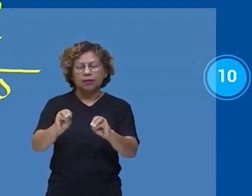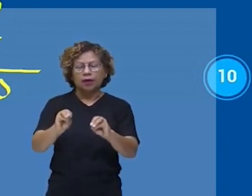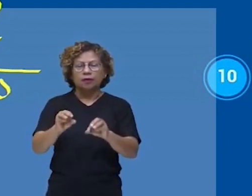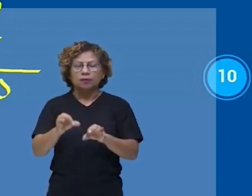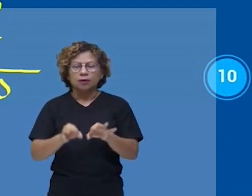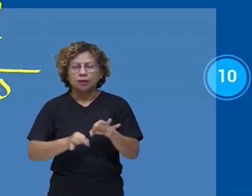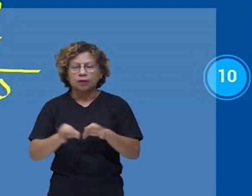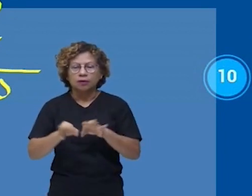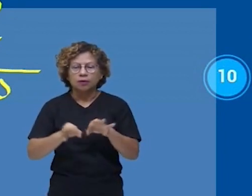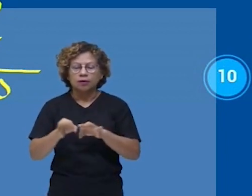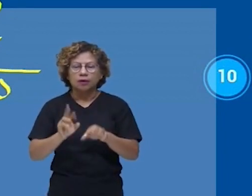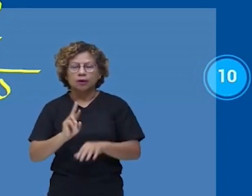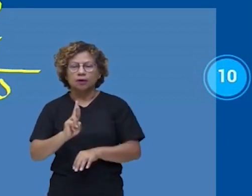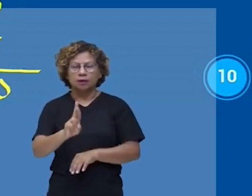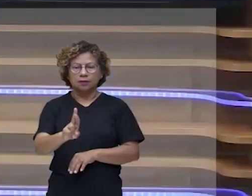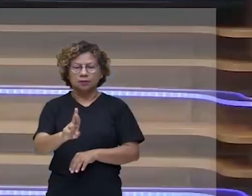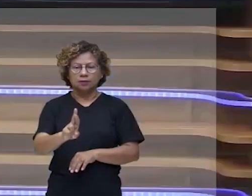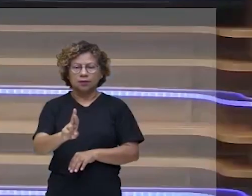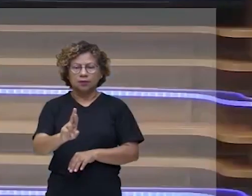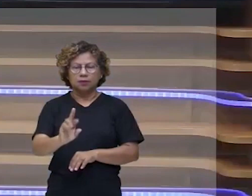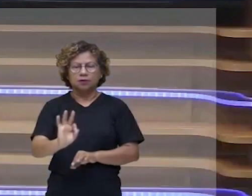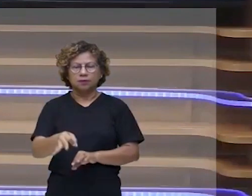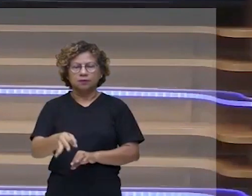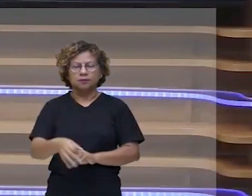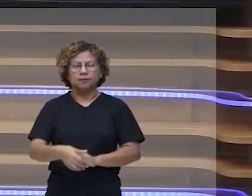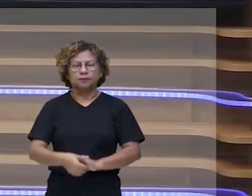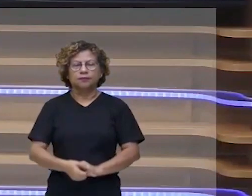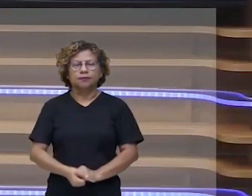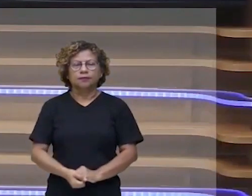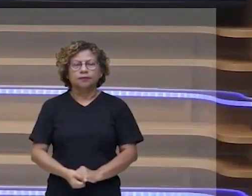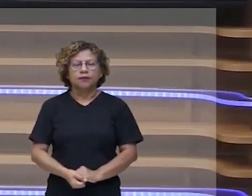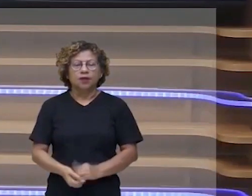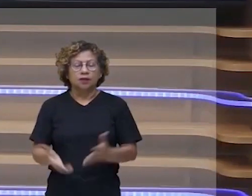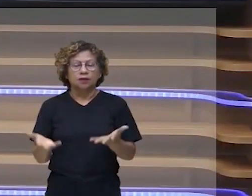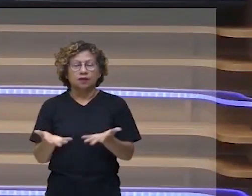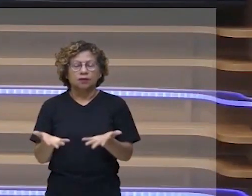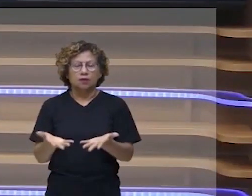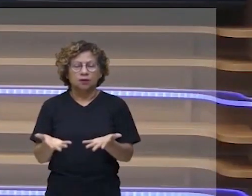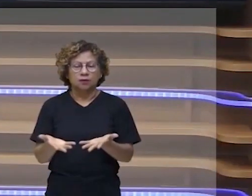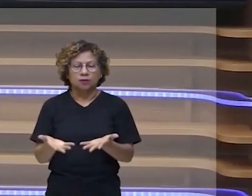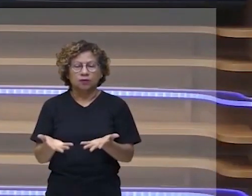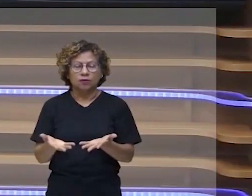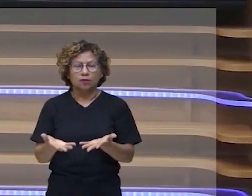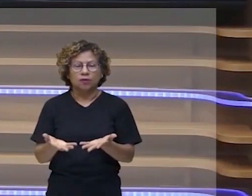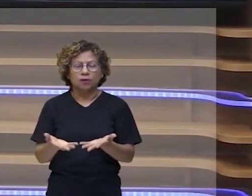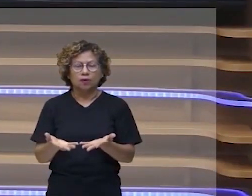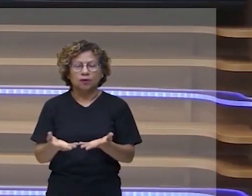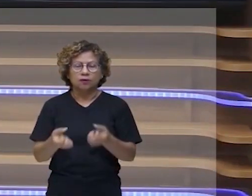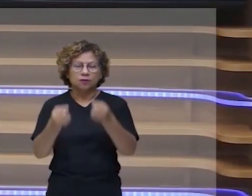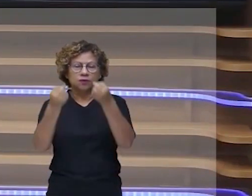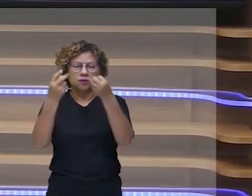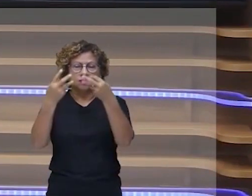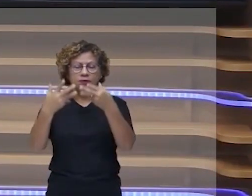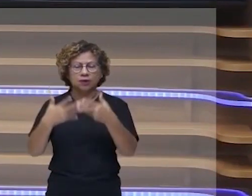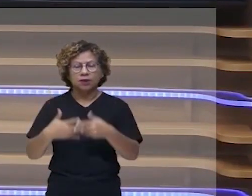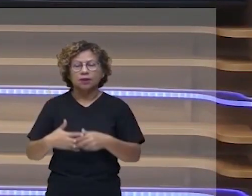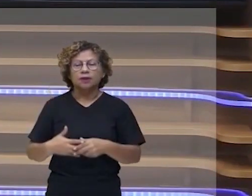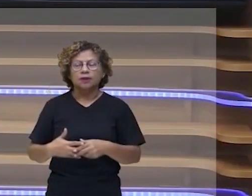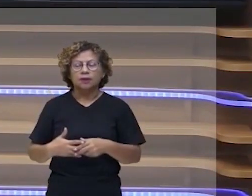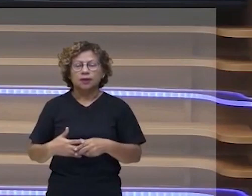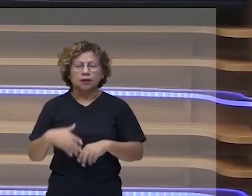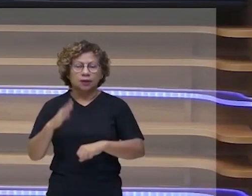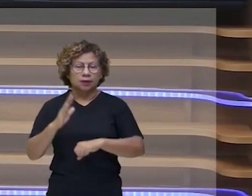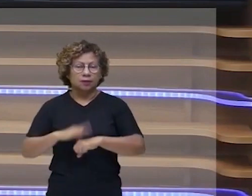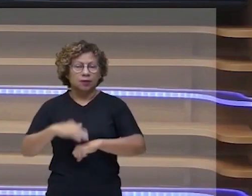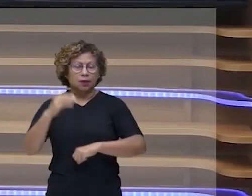resultado, para poder chegar no nosso resultado, tá bom? Nesse momento da nossa aula, nós vamos falar um pouco mais sobre a aplicação dessa operação em